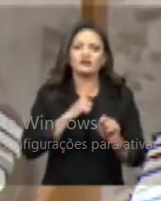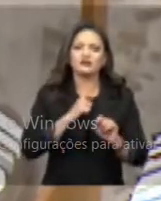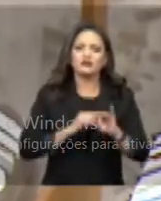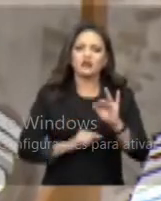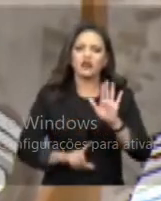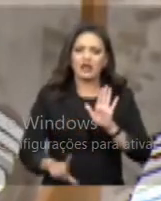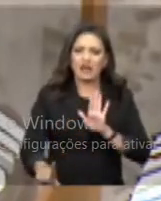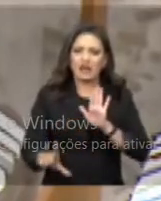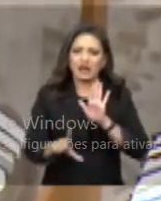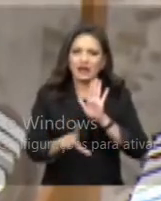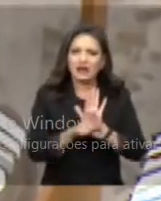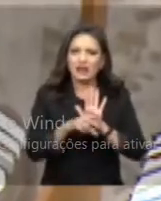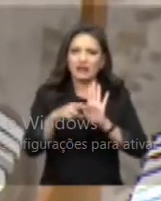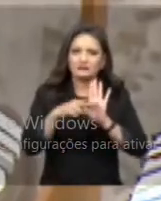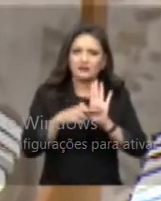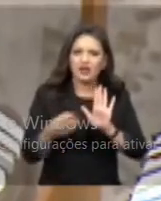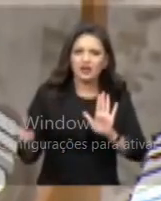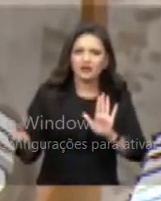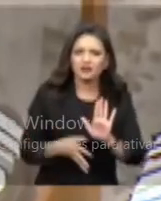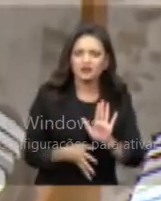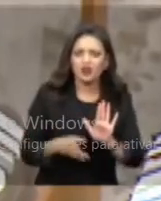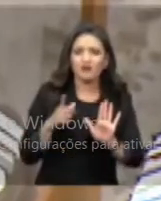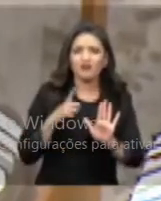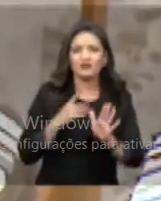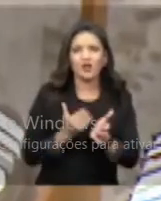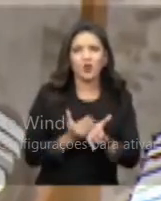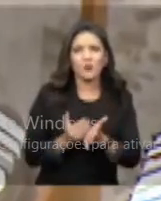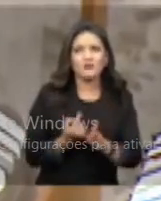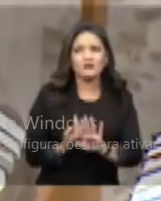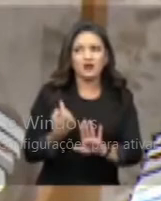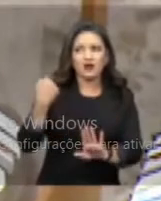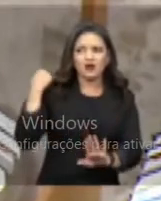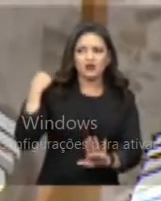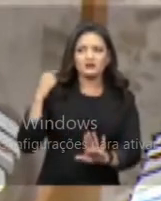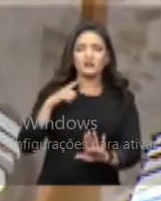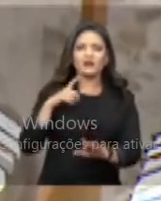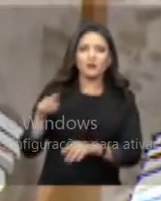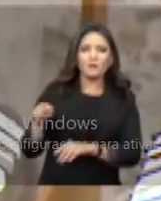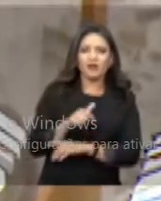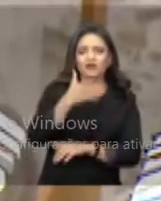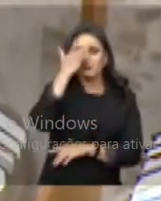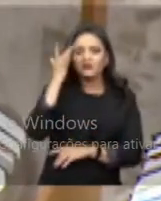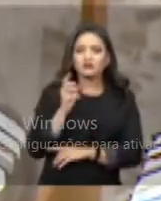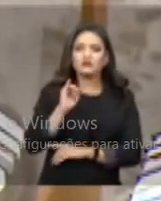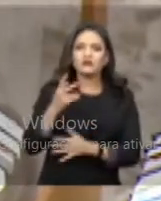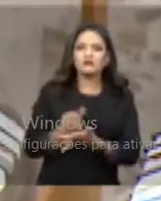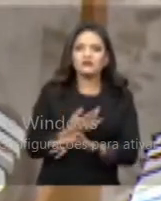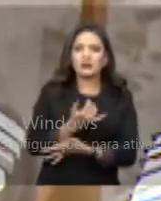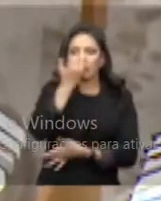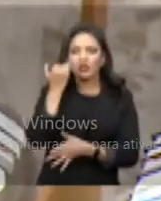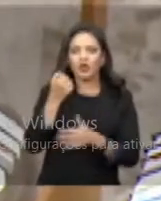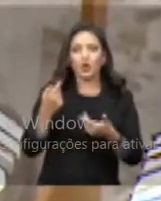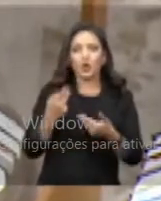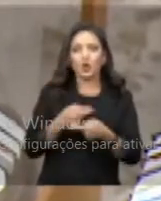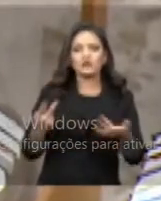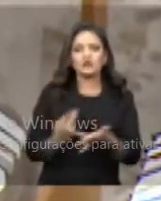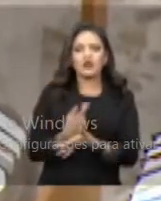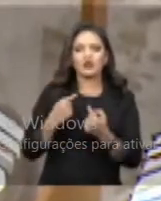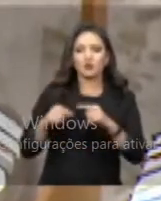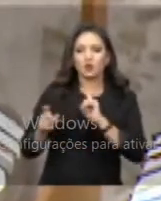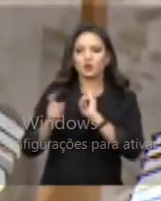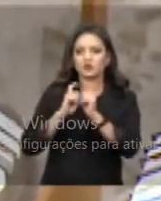se discute isso, para beneficiar aqueles que, porventura, tenham cometido atos de improbidade administrativa na